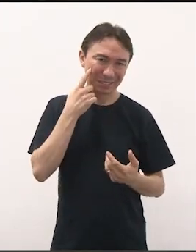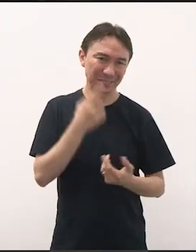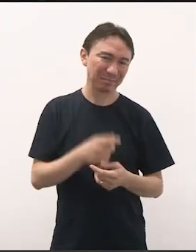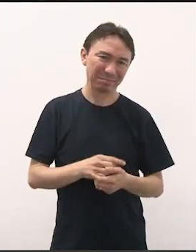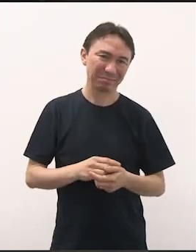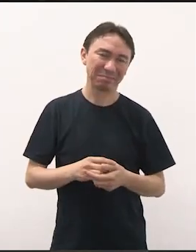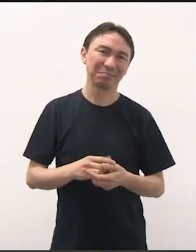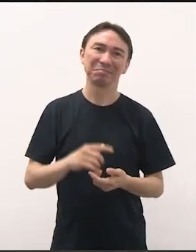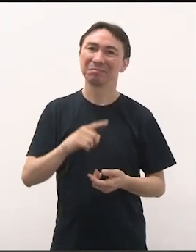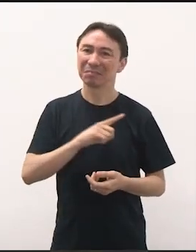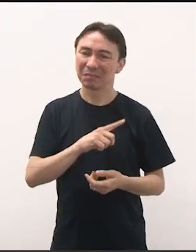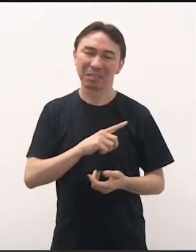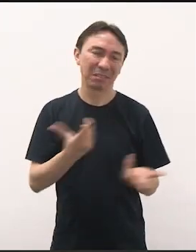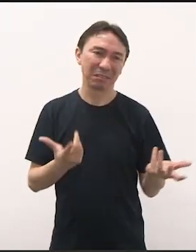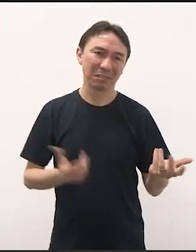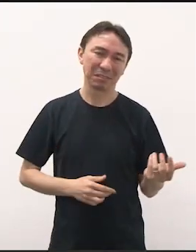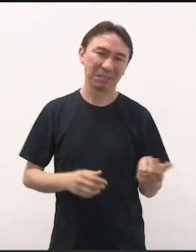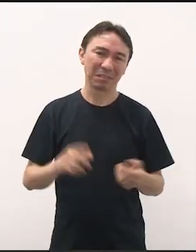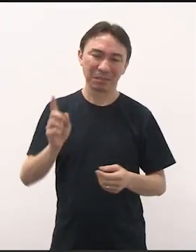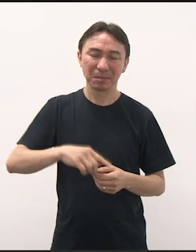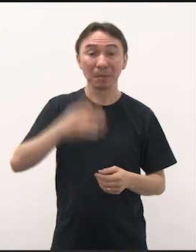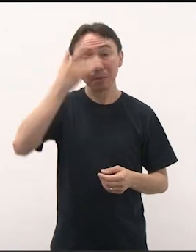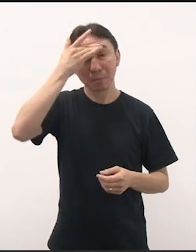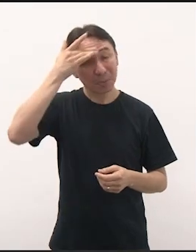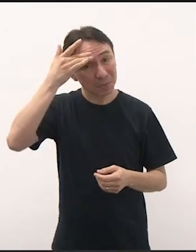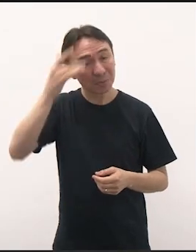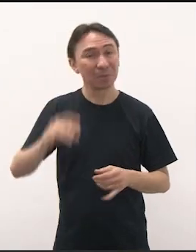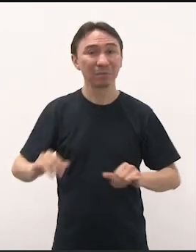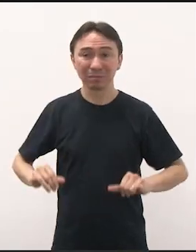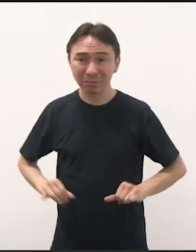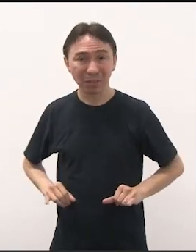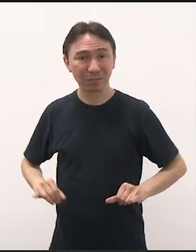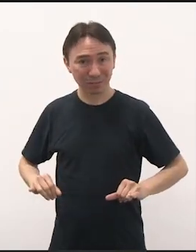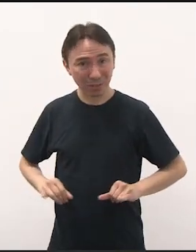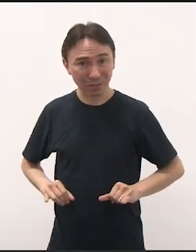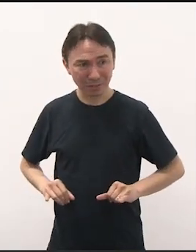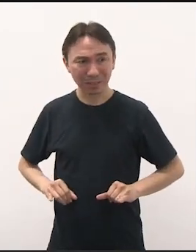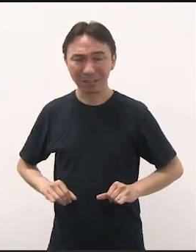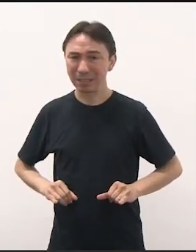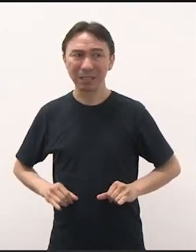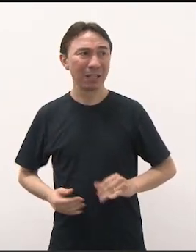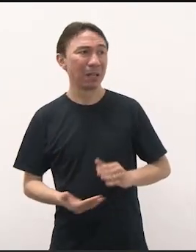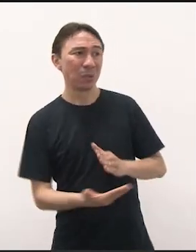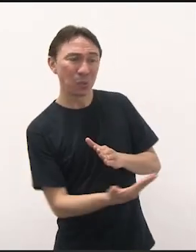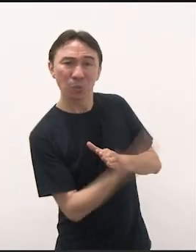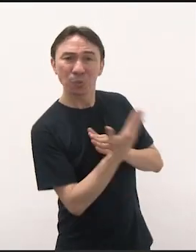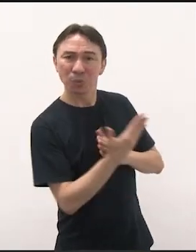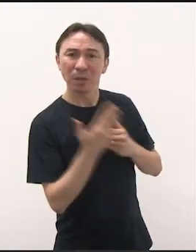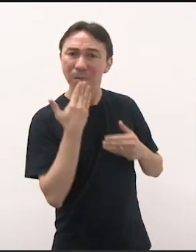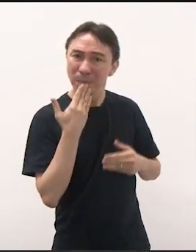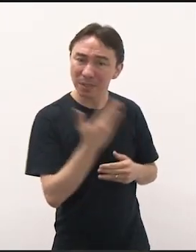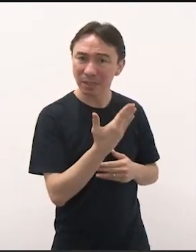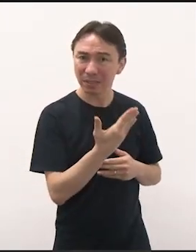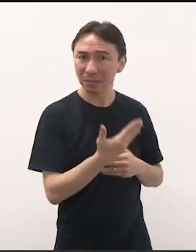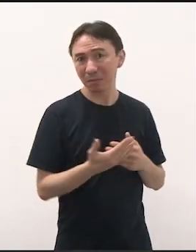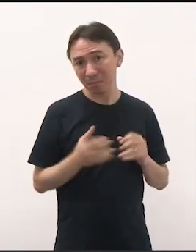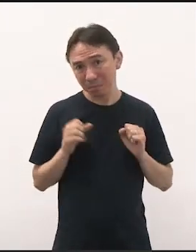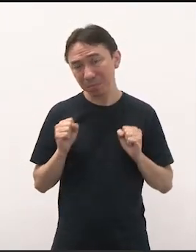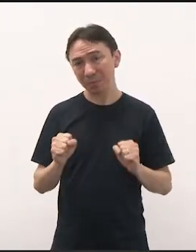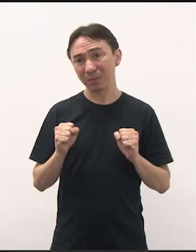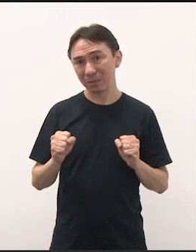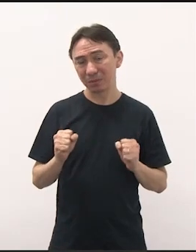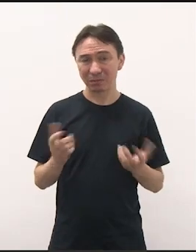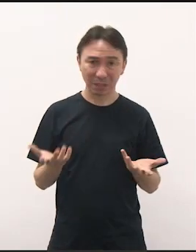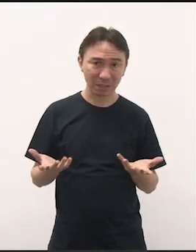né? Um local onde uma pessoa que tenha sofrimento possa pedir ajuda, talvez aquela ação, né, não estava bem